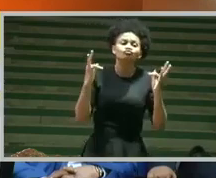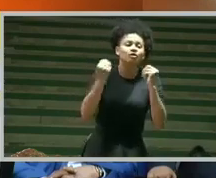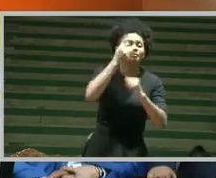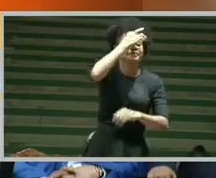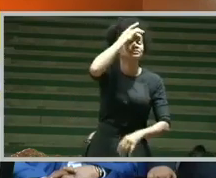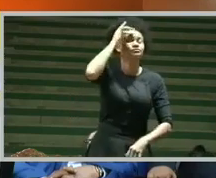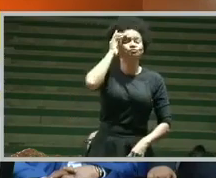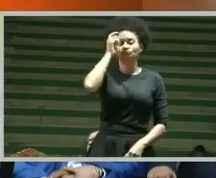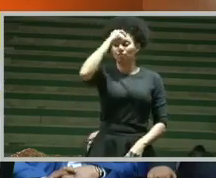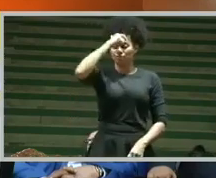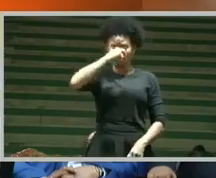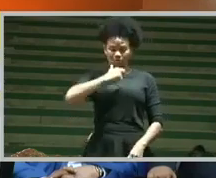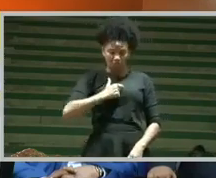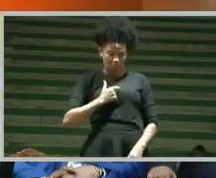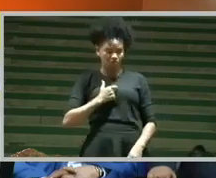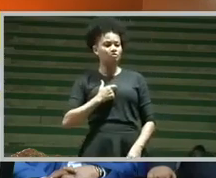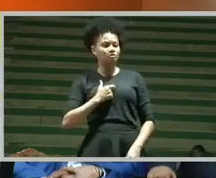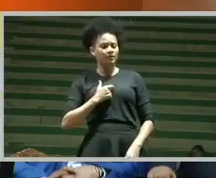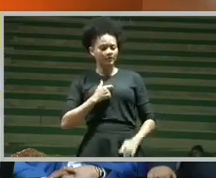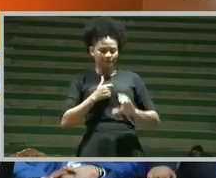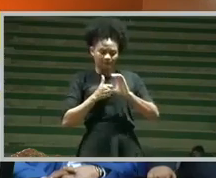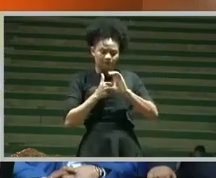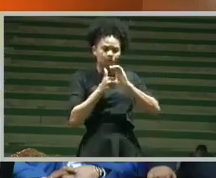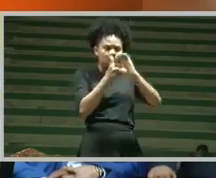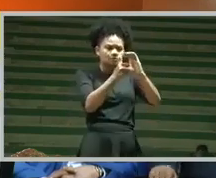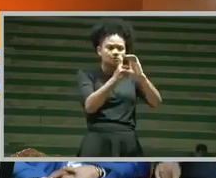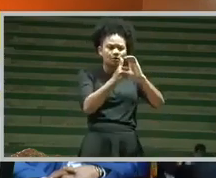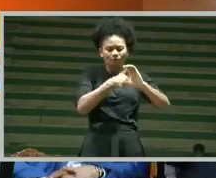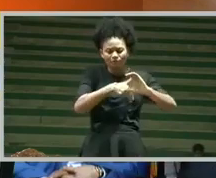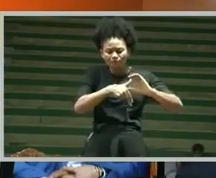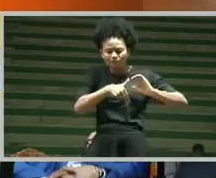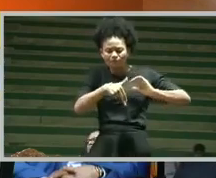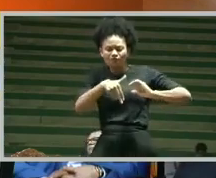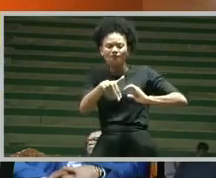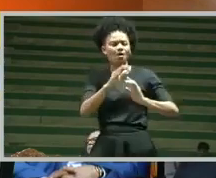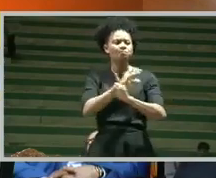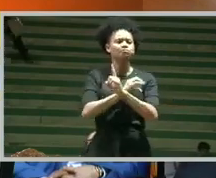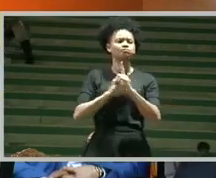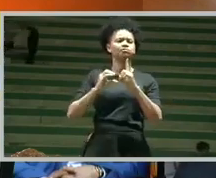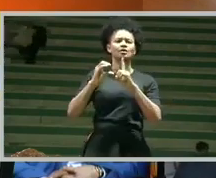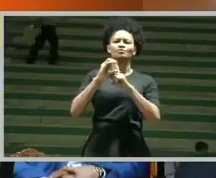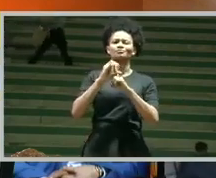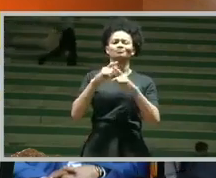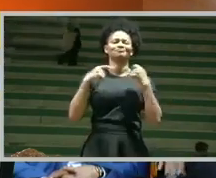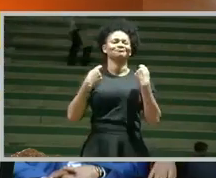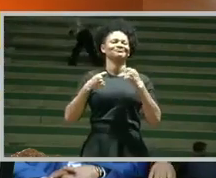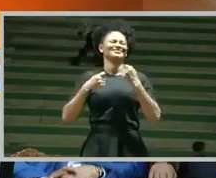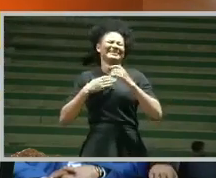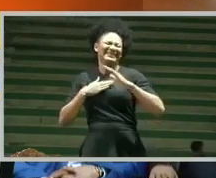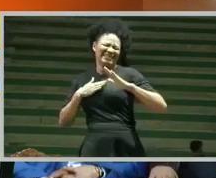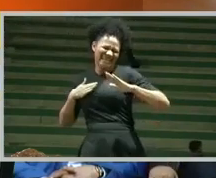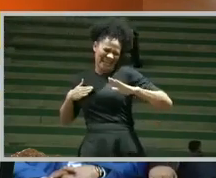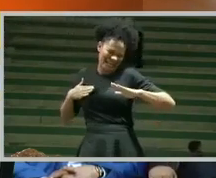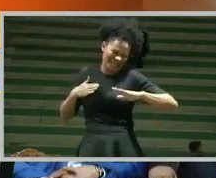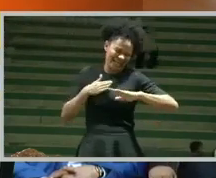cristão, que quando vai ao culto, deveria também adentrar ao